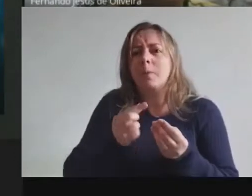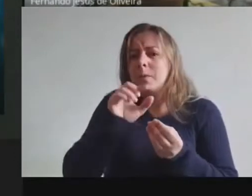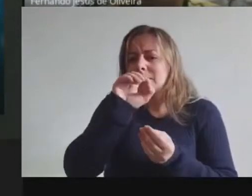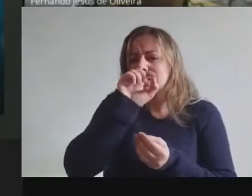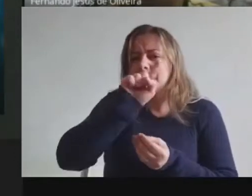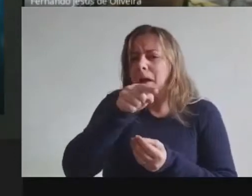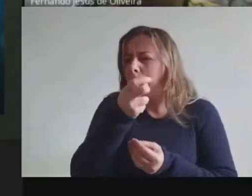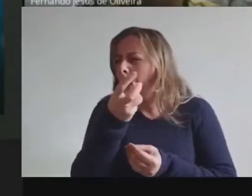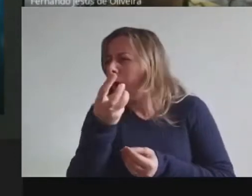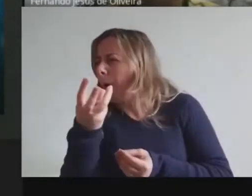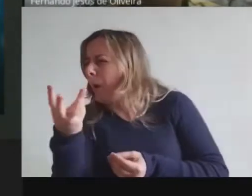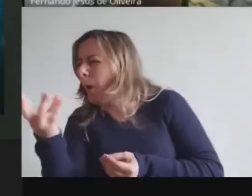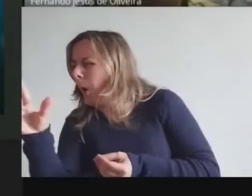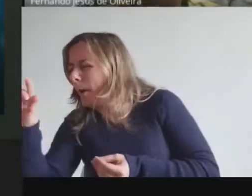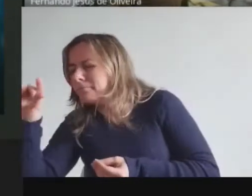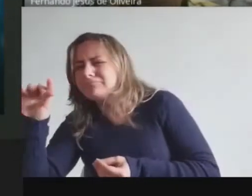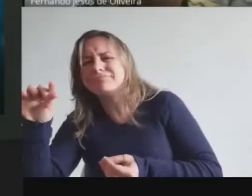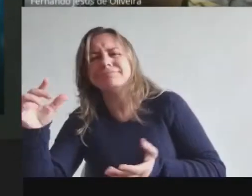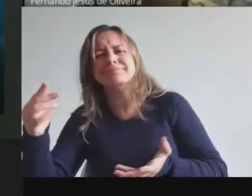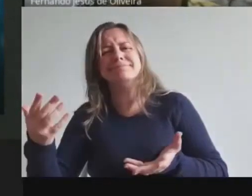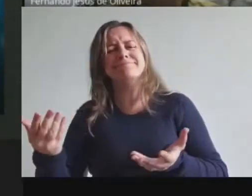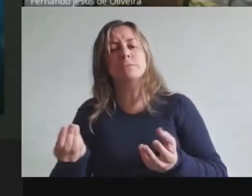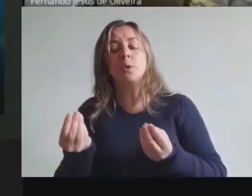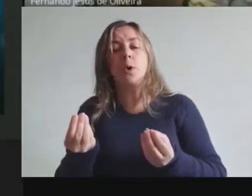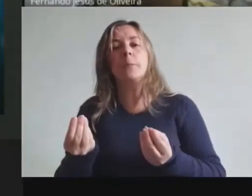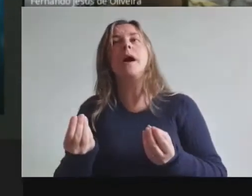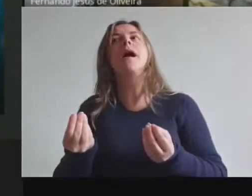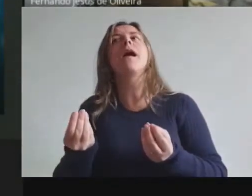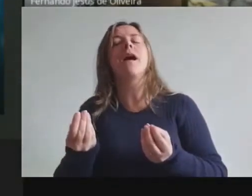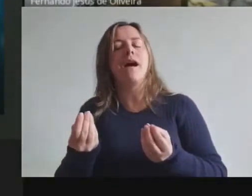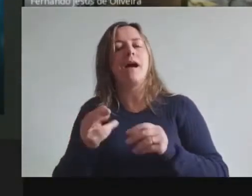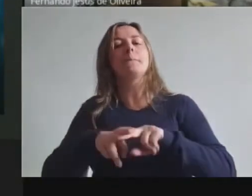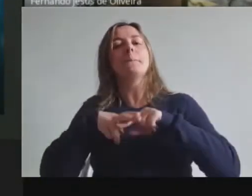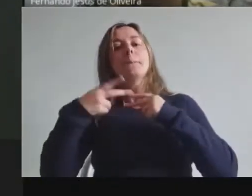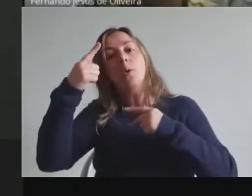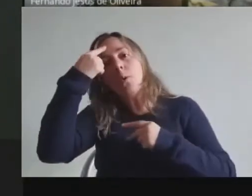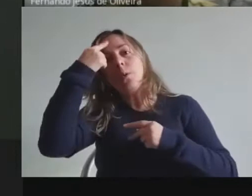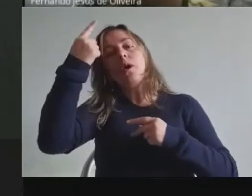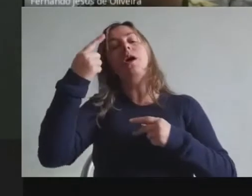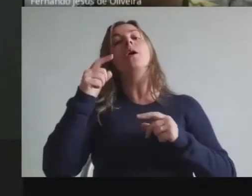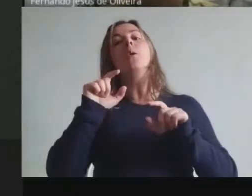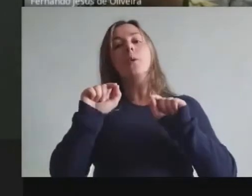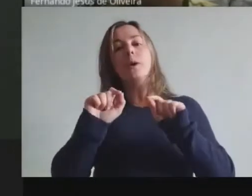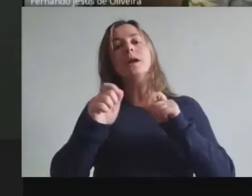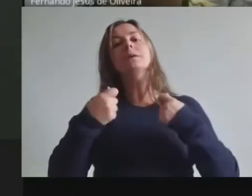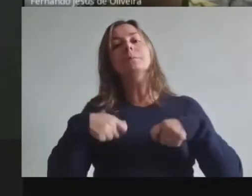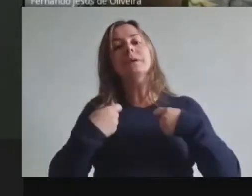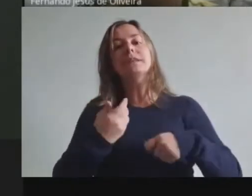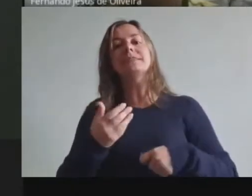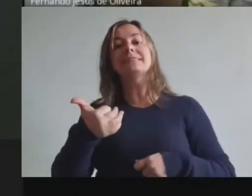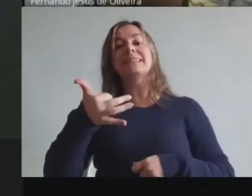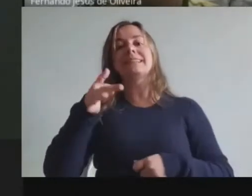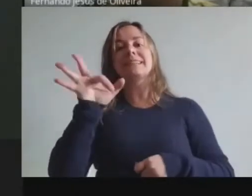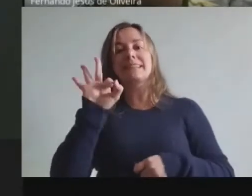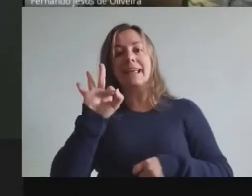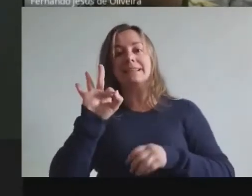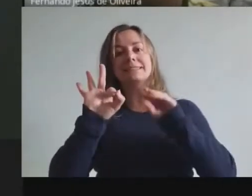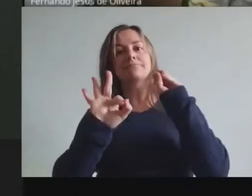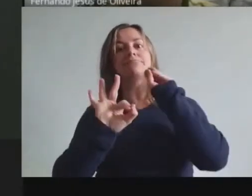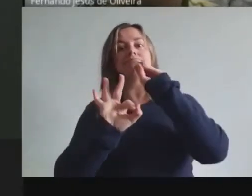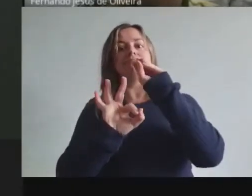muito complicado. Por isso, né, é que as potências de 10 existem. Ok?